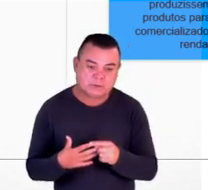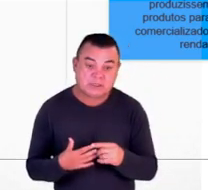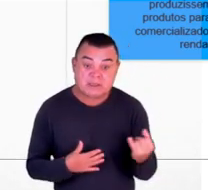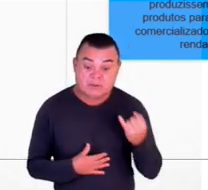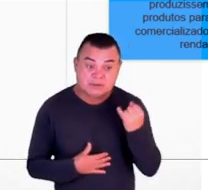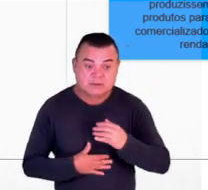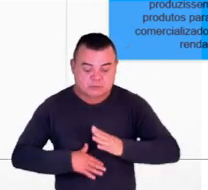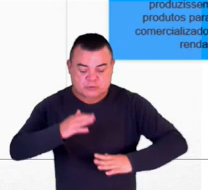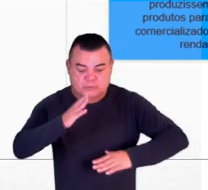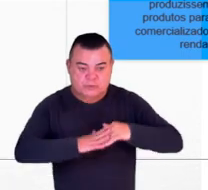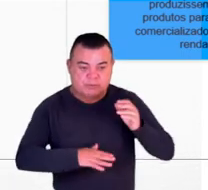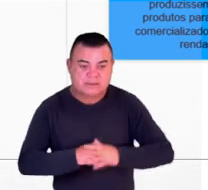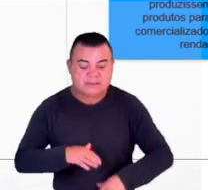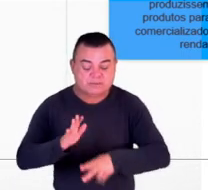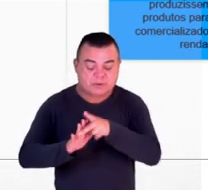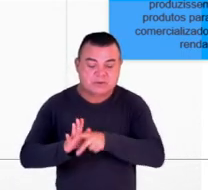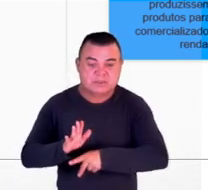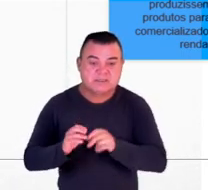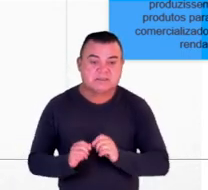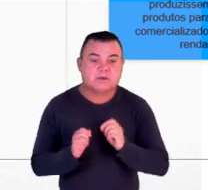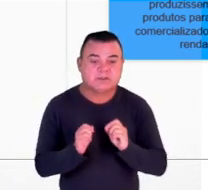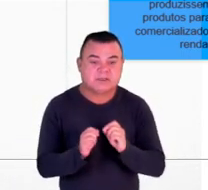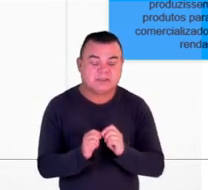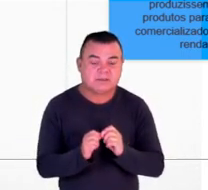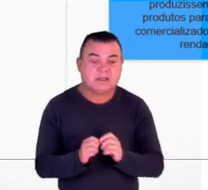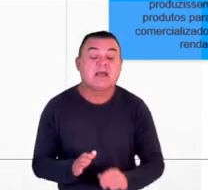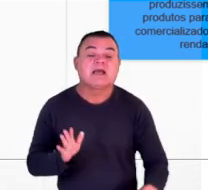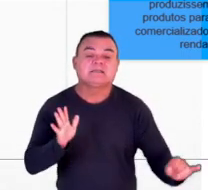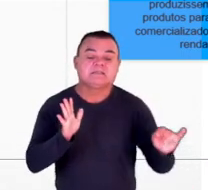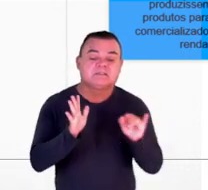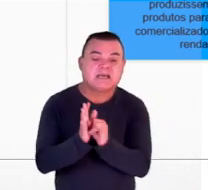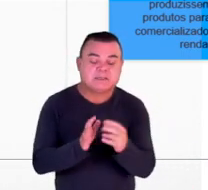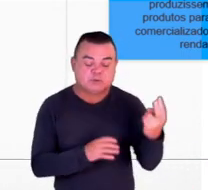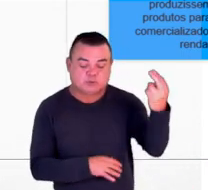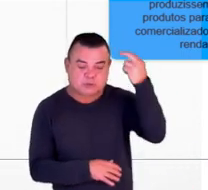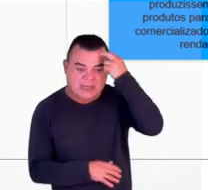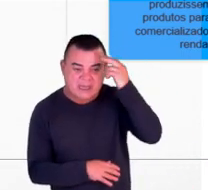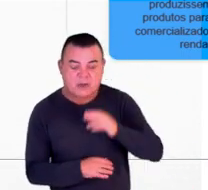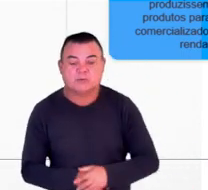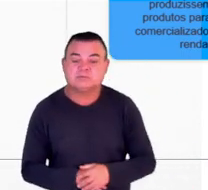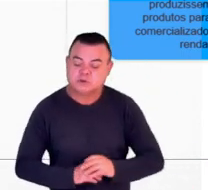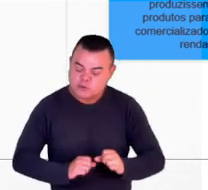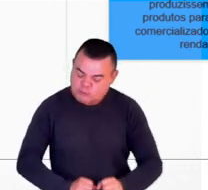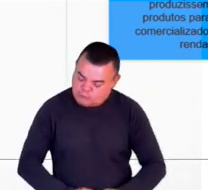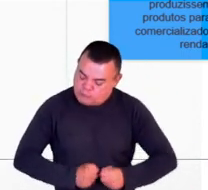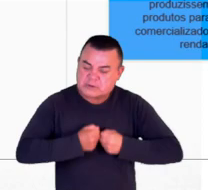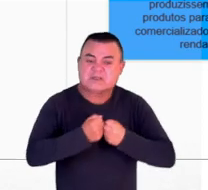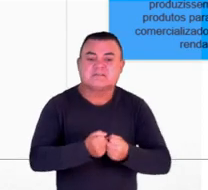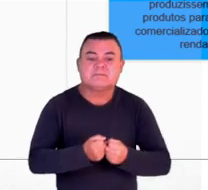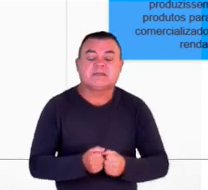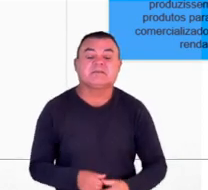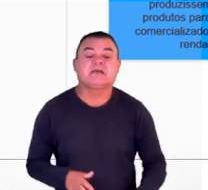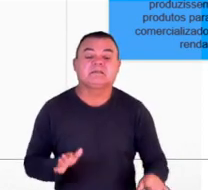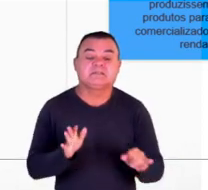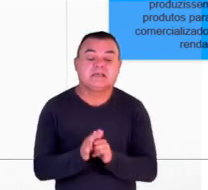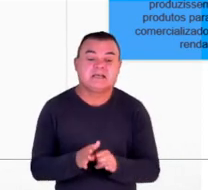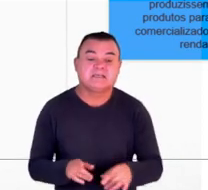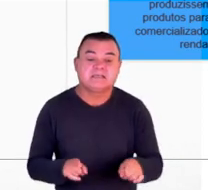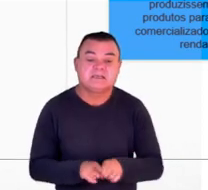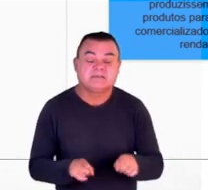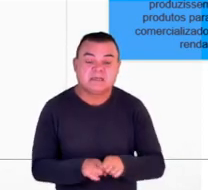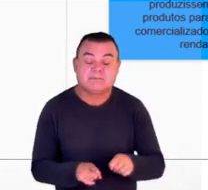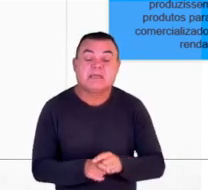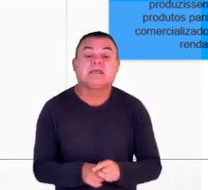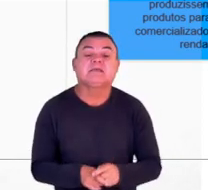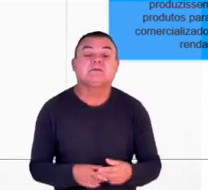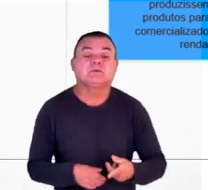projeto que é a questão da identidade cultural do fortalecimento dessa identidade e de resgates de saberes